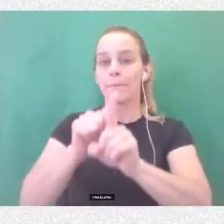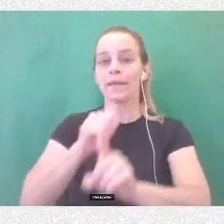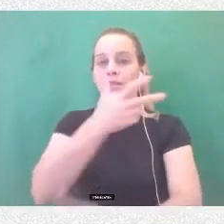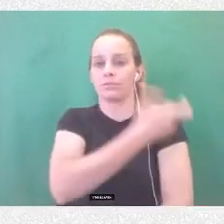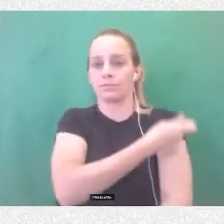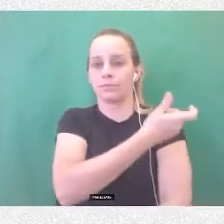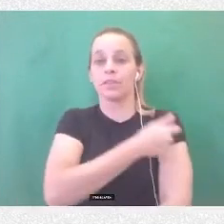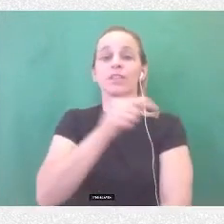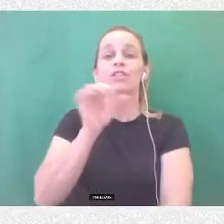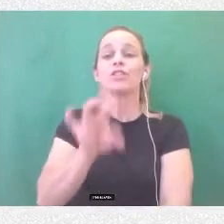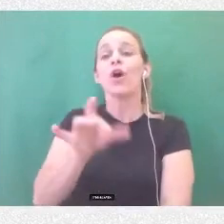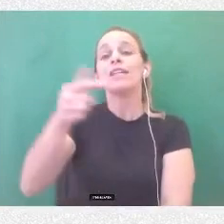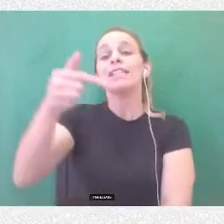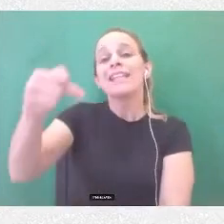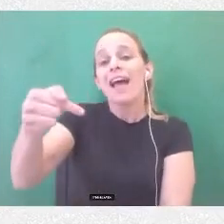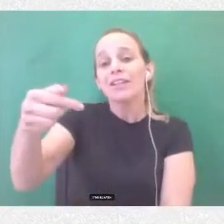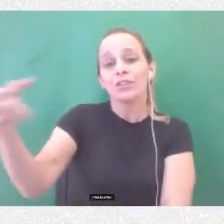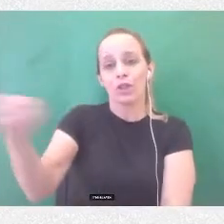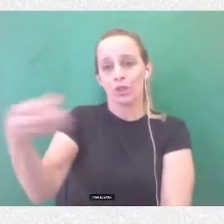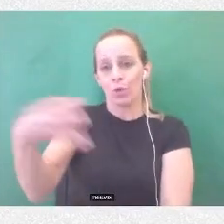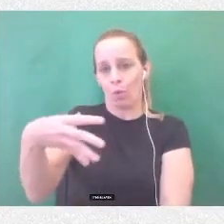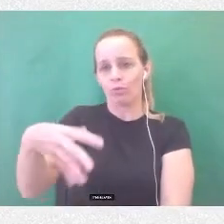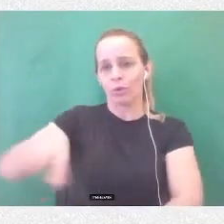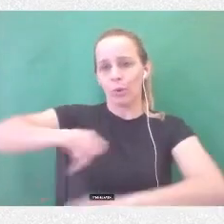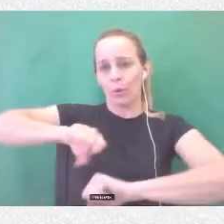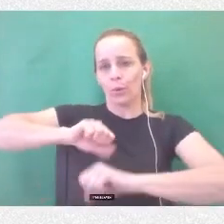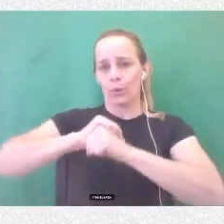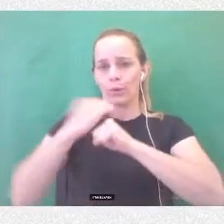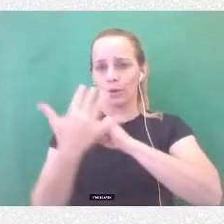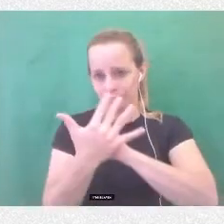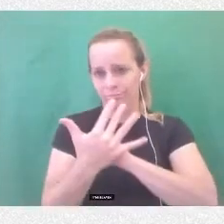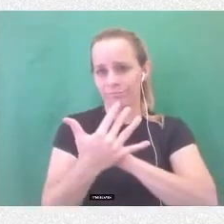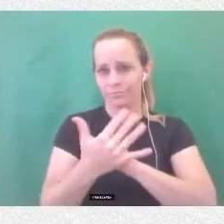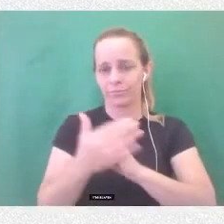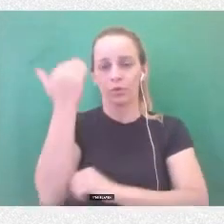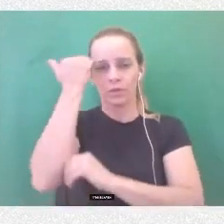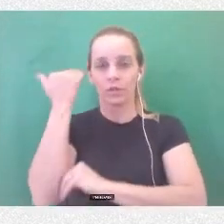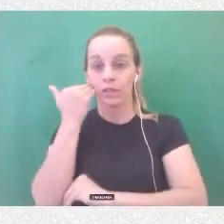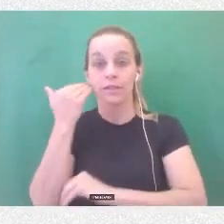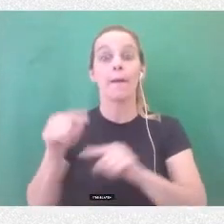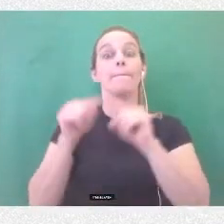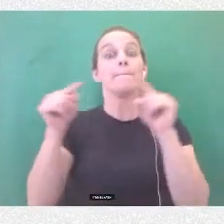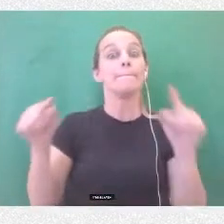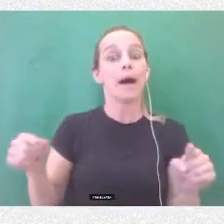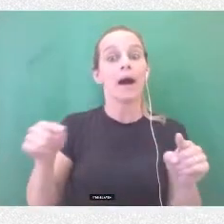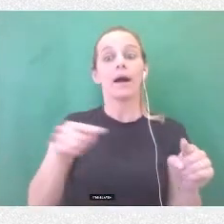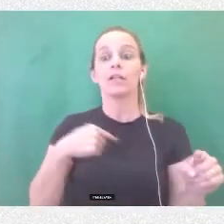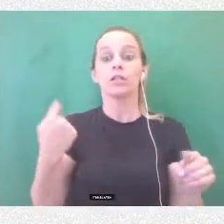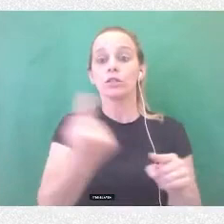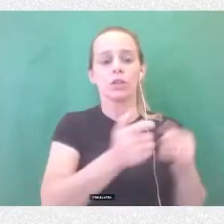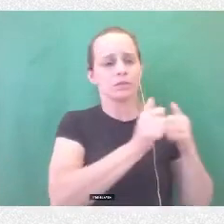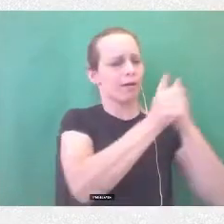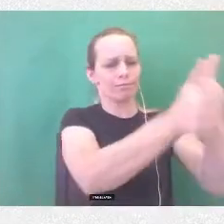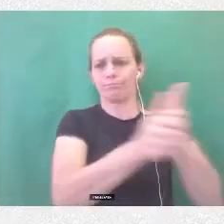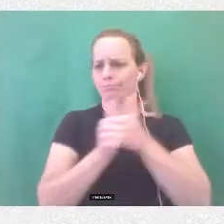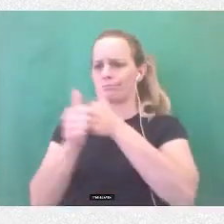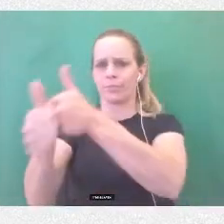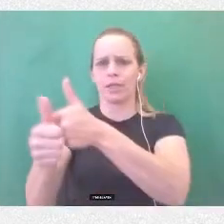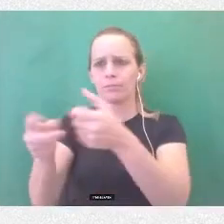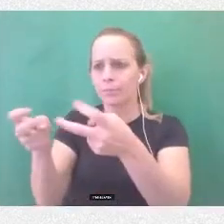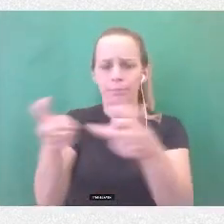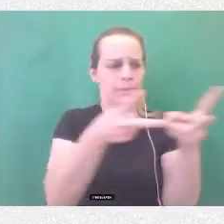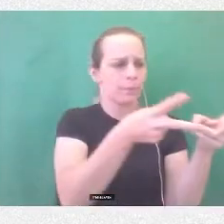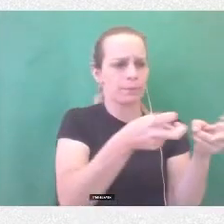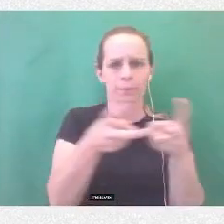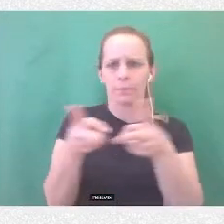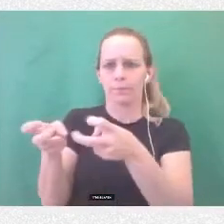7 novos casos na população de 10 a 19 anos. Mas sim, é uma tendência que acompanha toda a população, de forma que temos visto que com o avançar